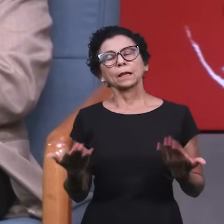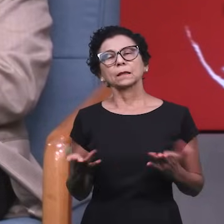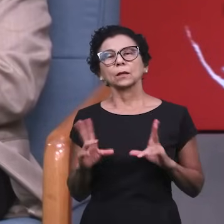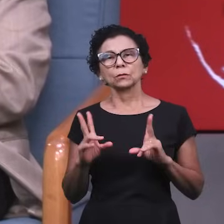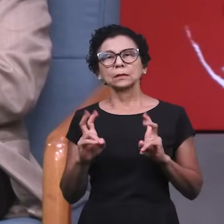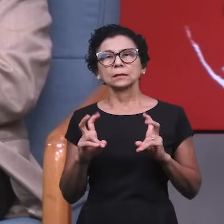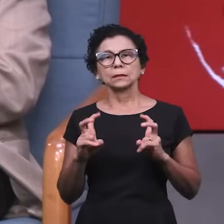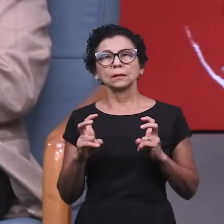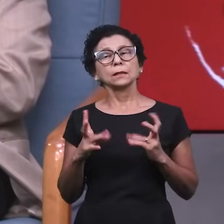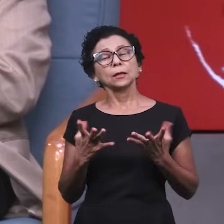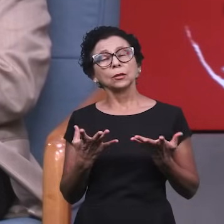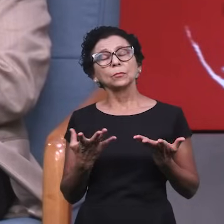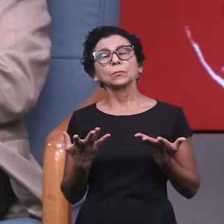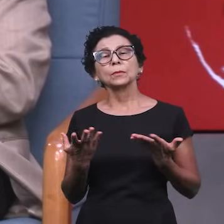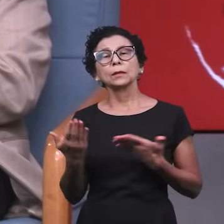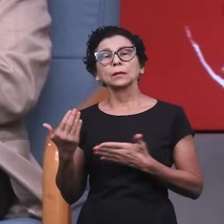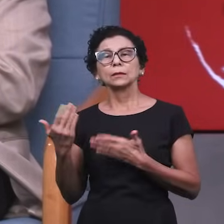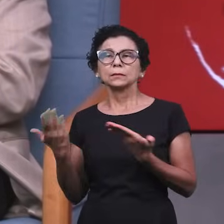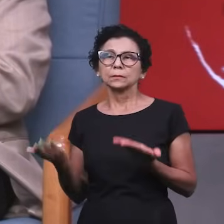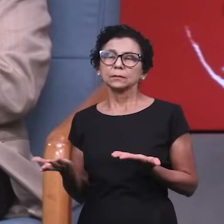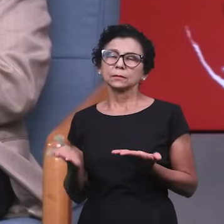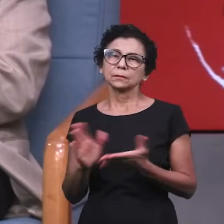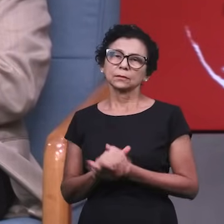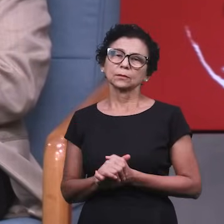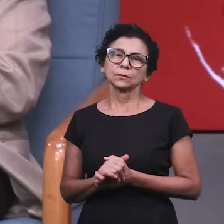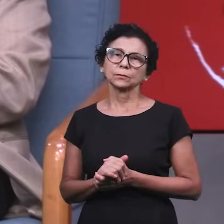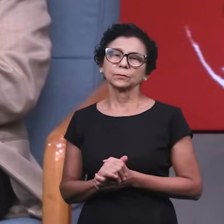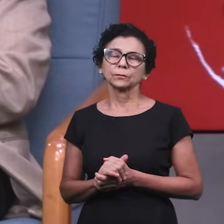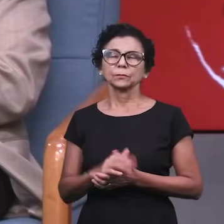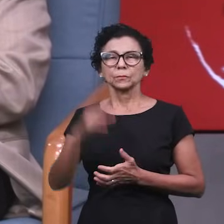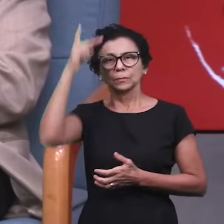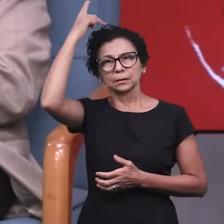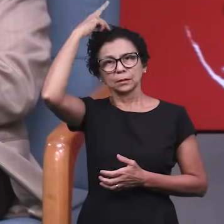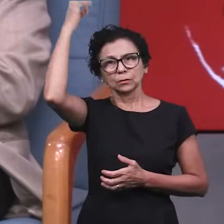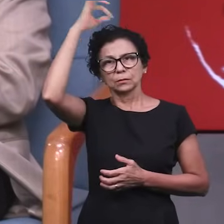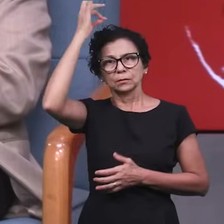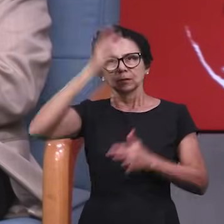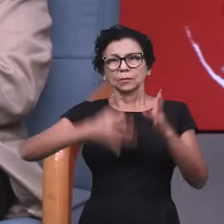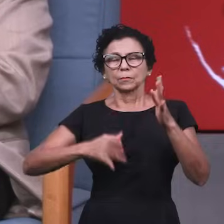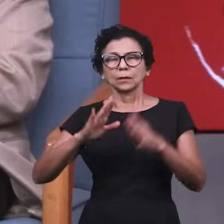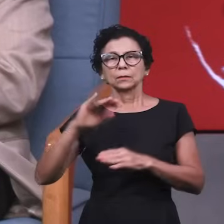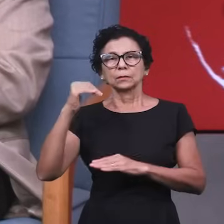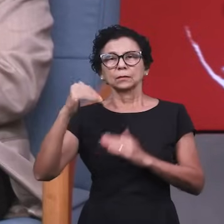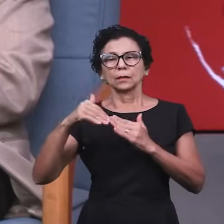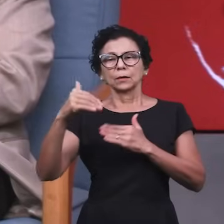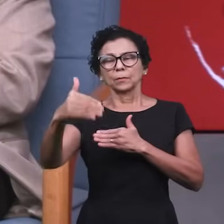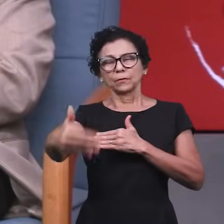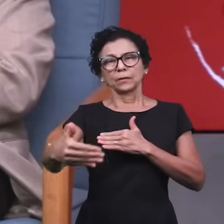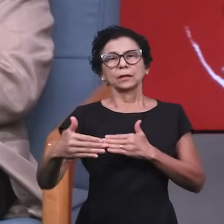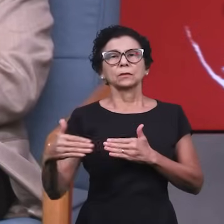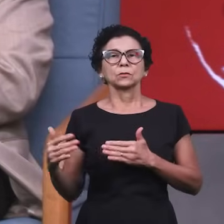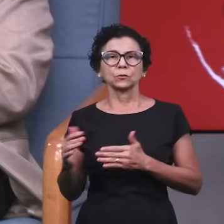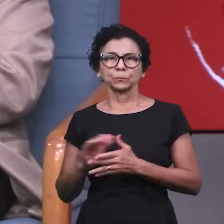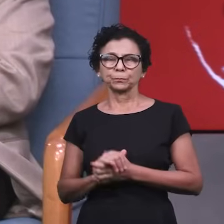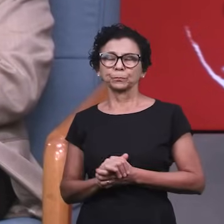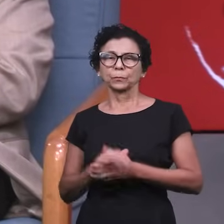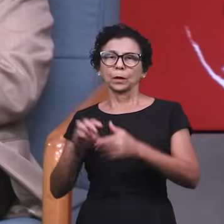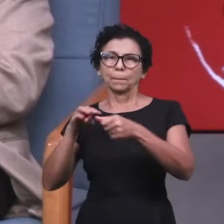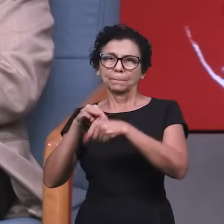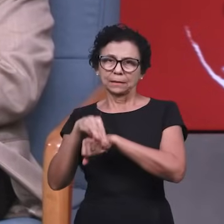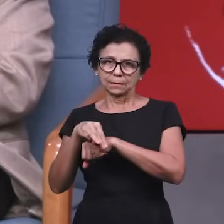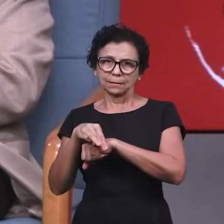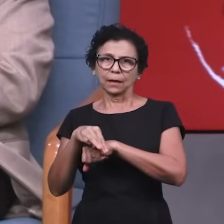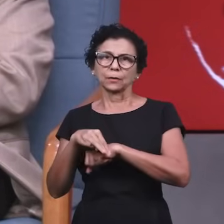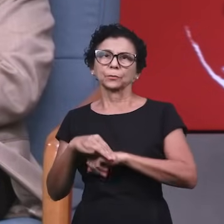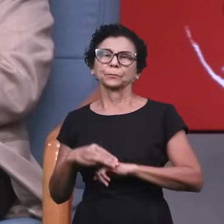dentro da igreja, na vida da igreja, ou seja, depois do Pentecostes. Nós falamos durante